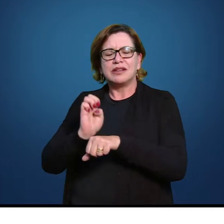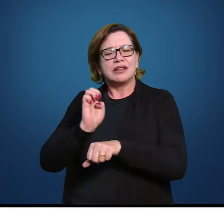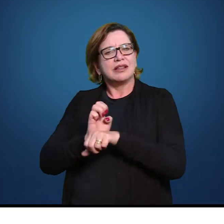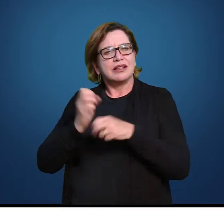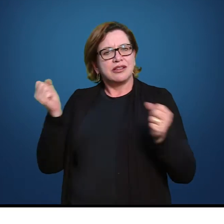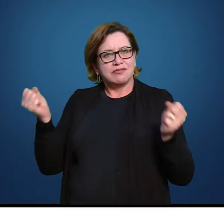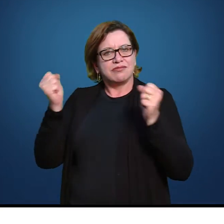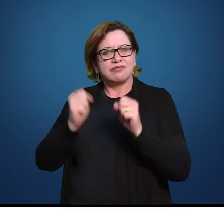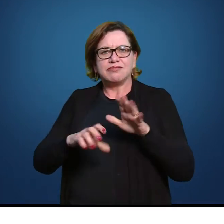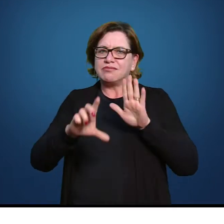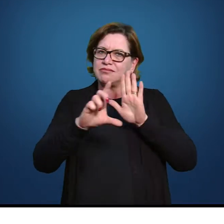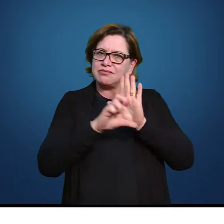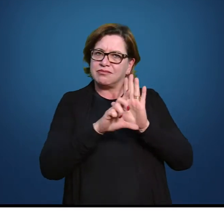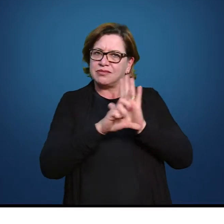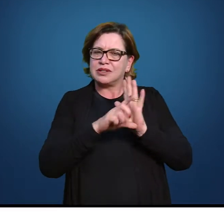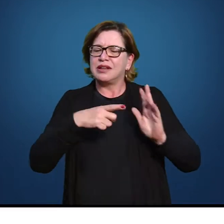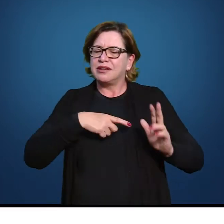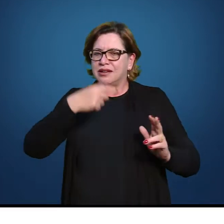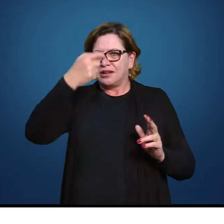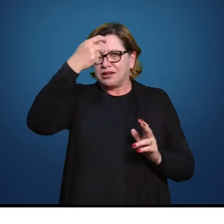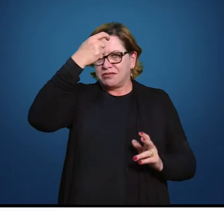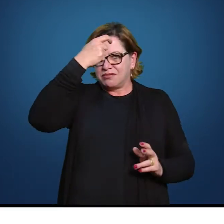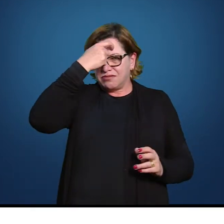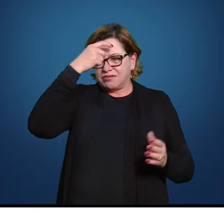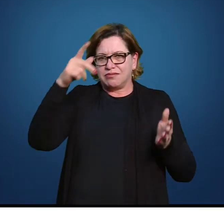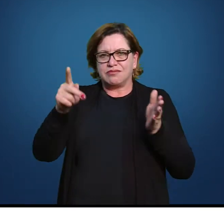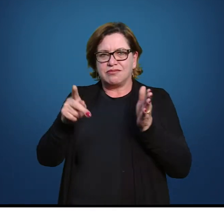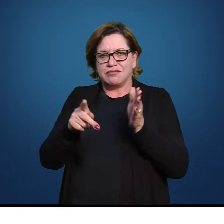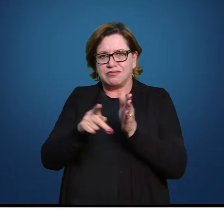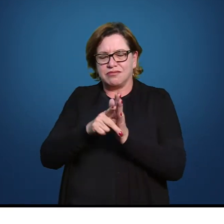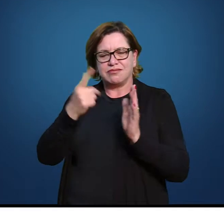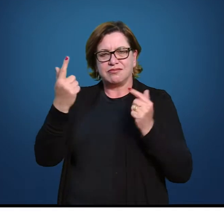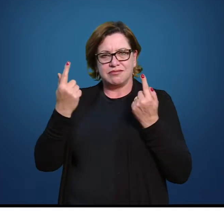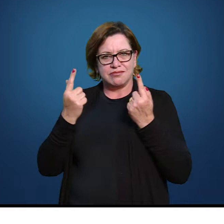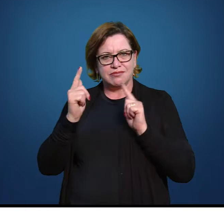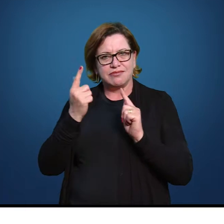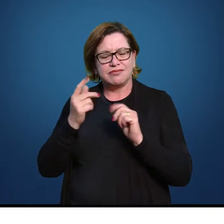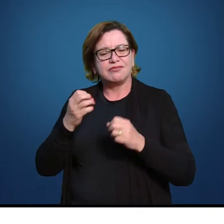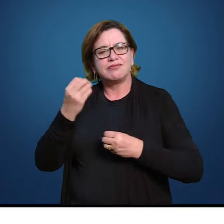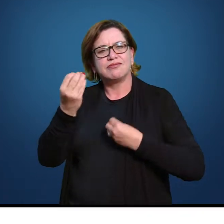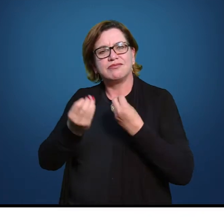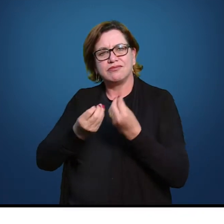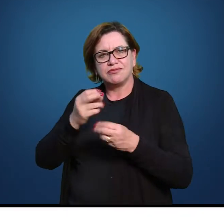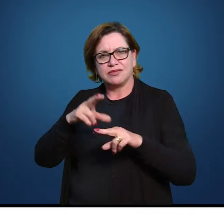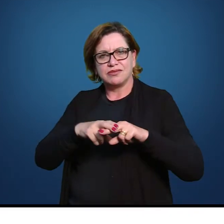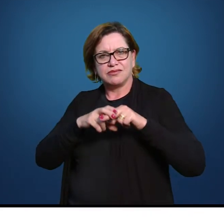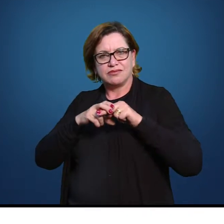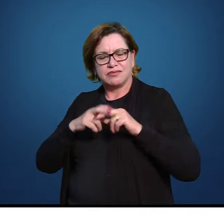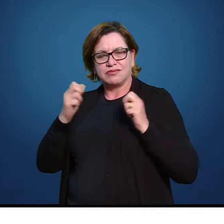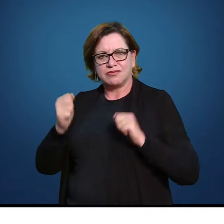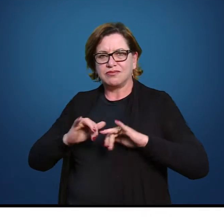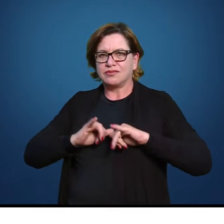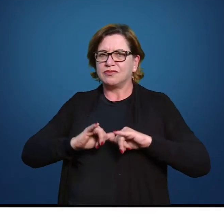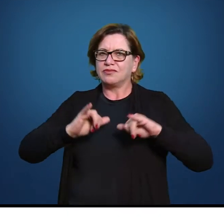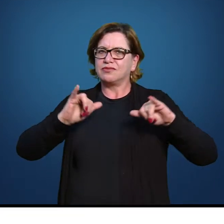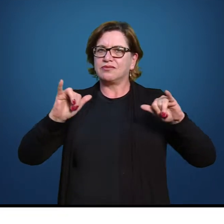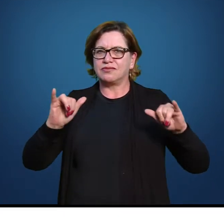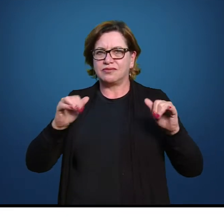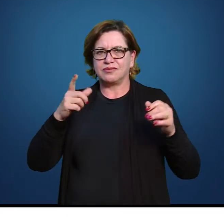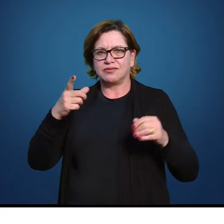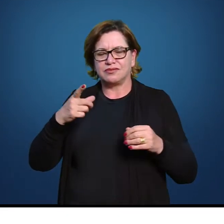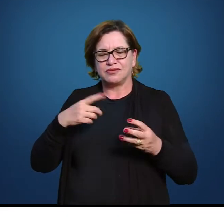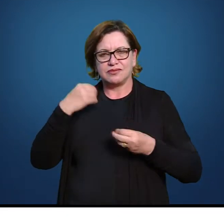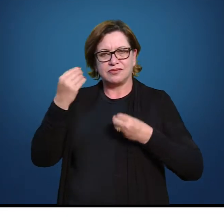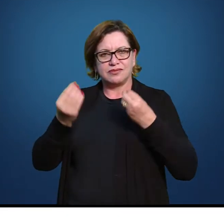uma legalidade, uma moralidade dentro do sistema de gestão. Com isso, nós podemos dizer que existe dentro do